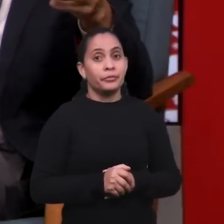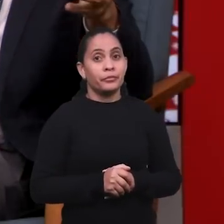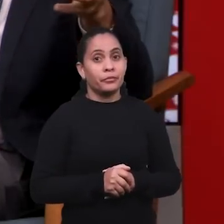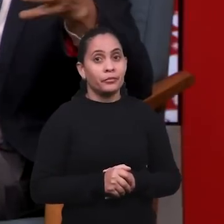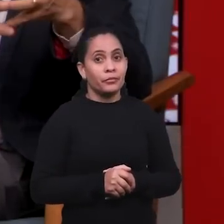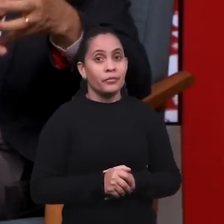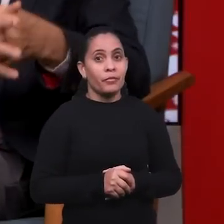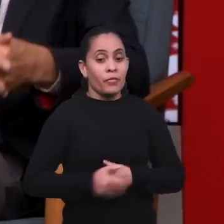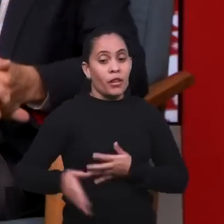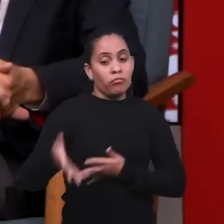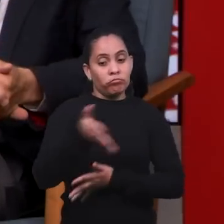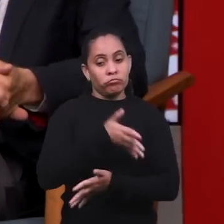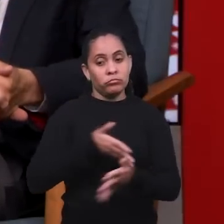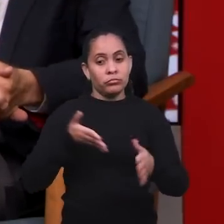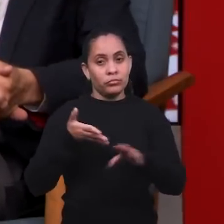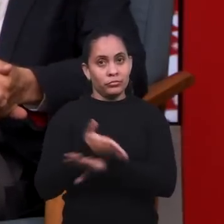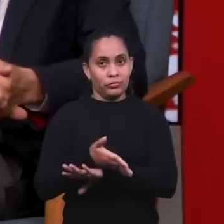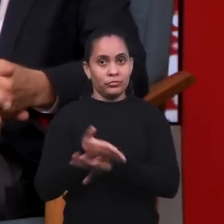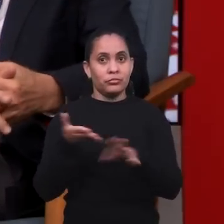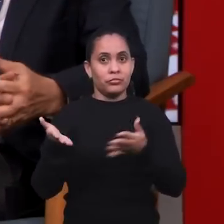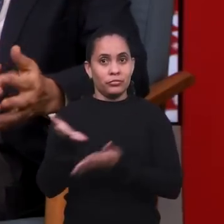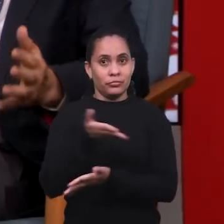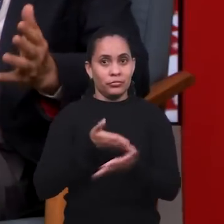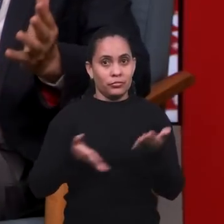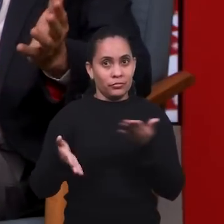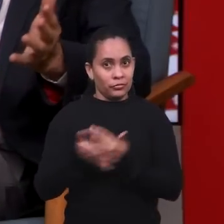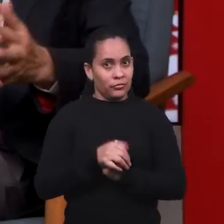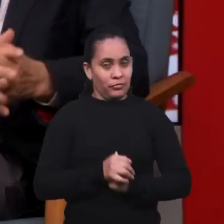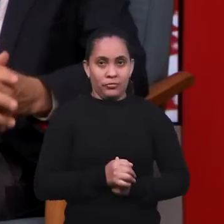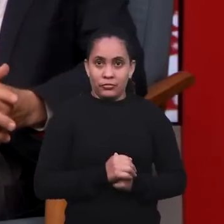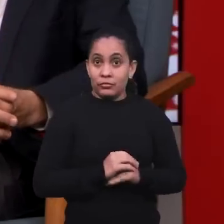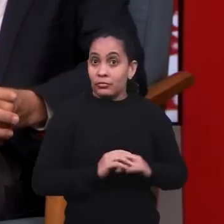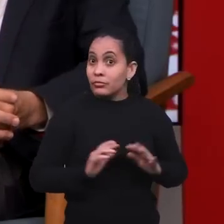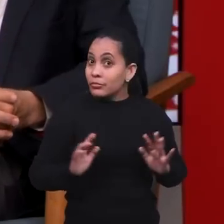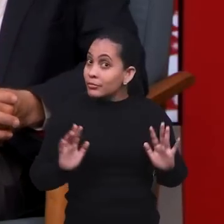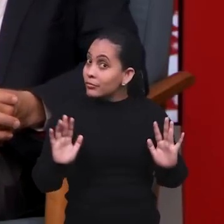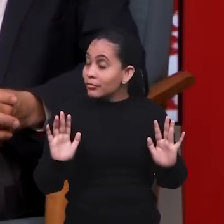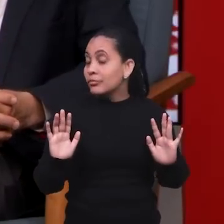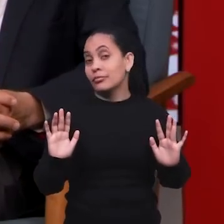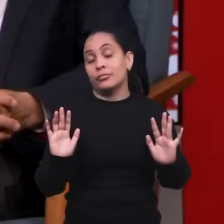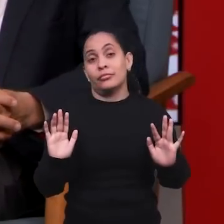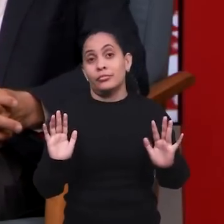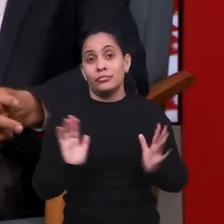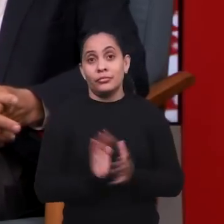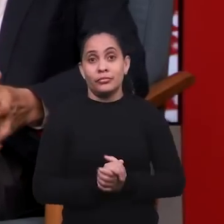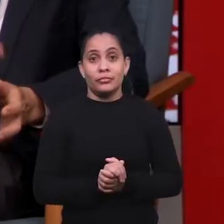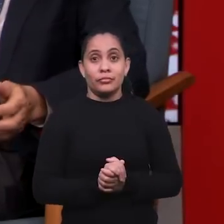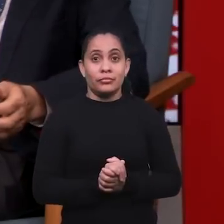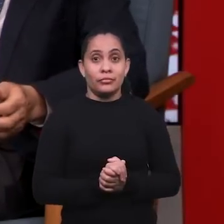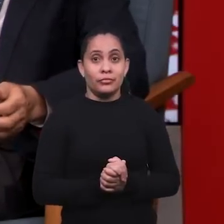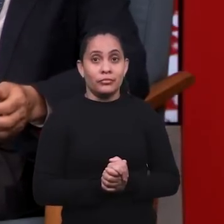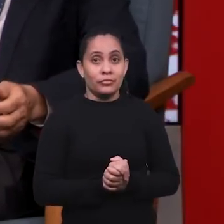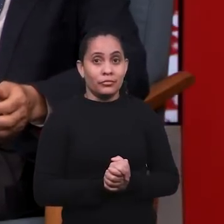fazer parte novamente da comunidade. Quer dizer, quem fazia essa